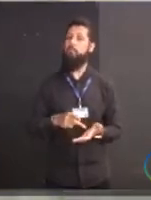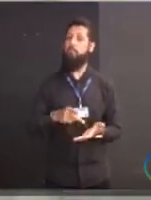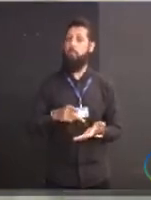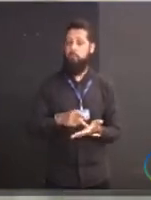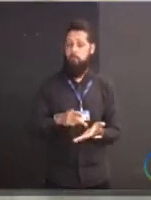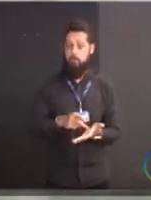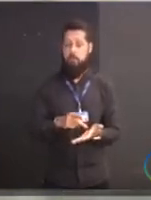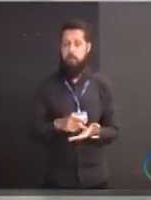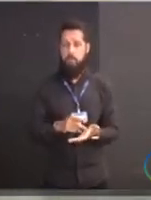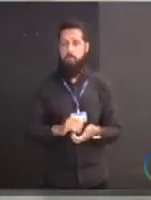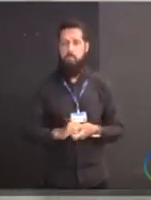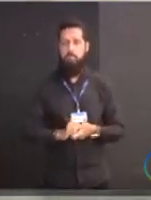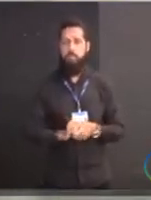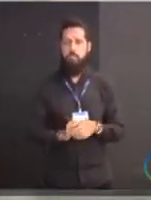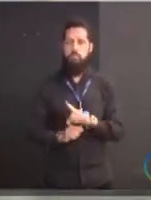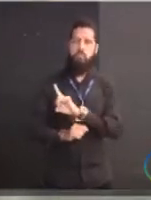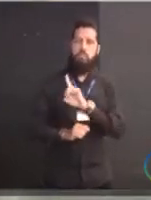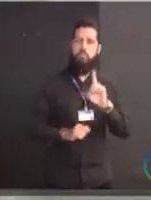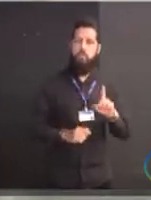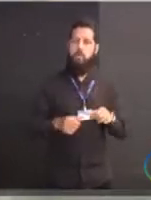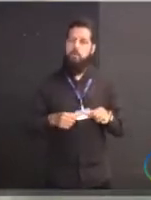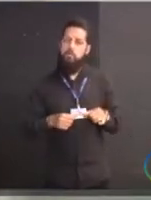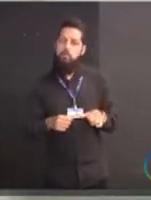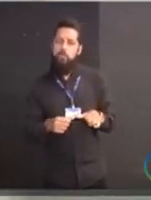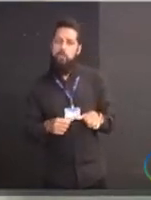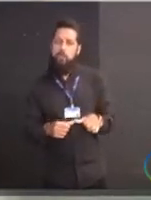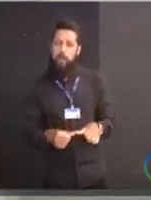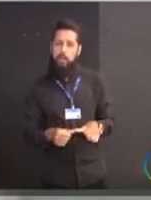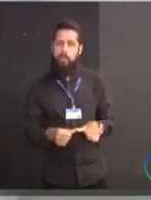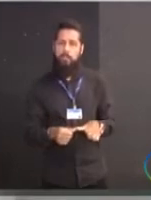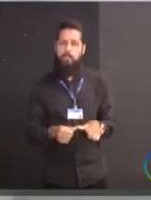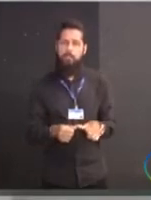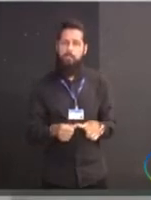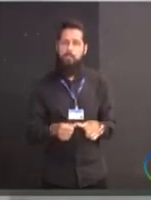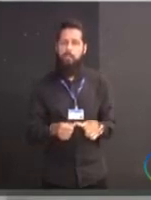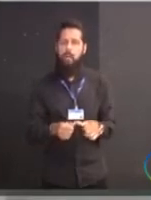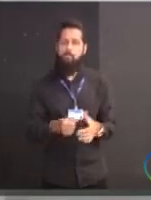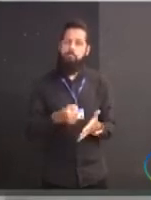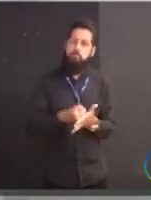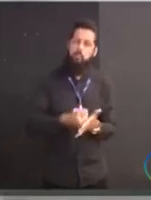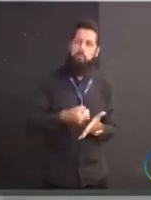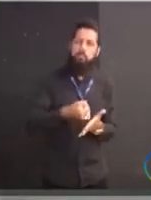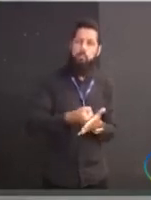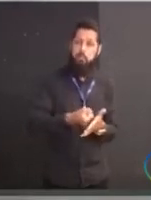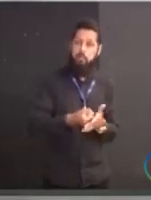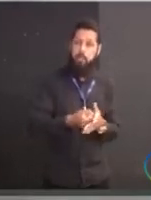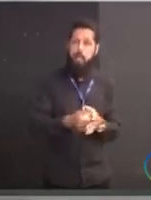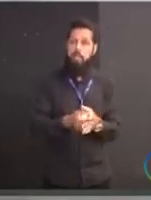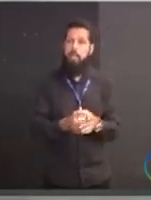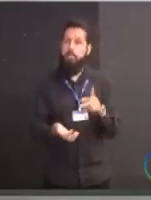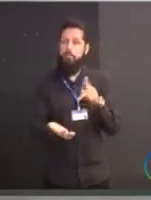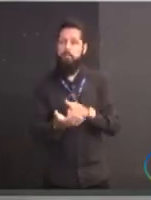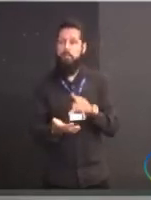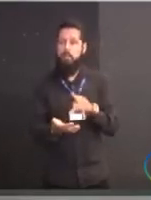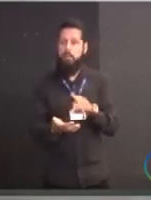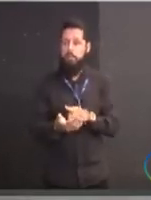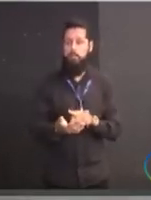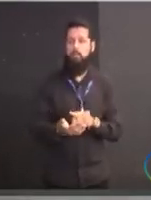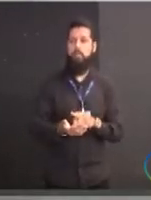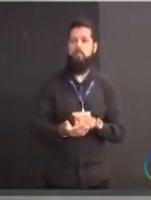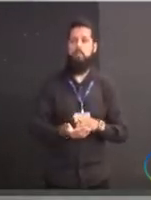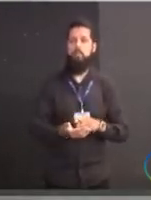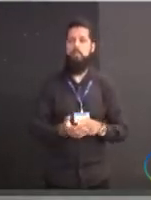esteja terminada, concluída, ela já está consolidada suficientemente para que o planeta tenha a estabilidade necessária